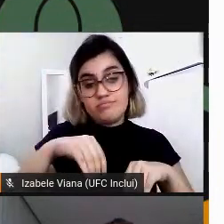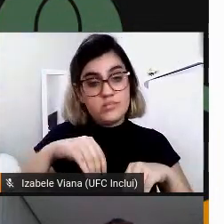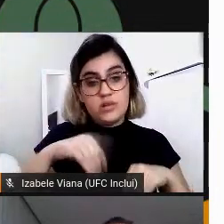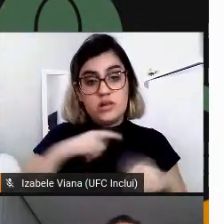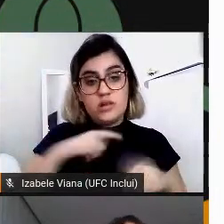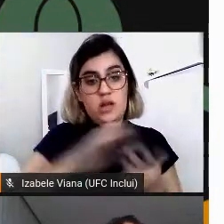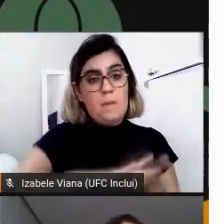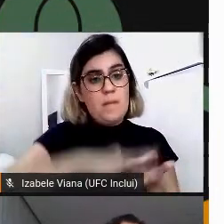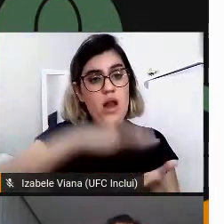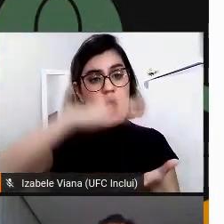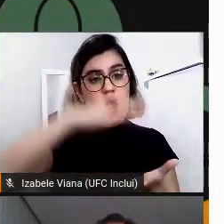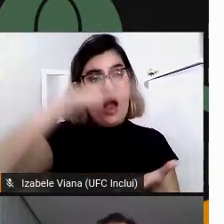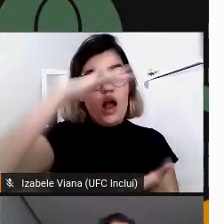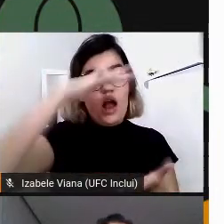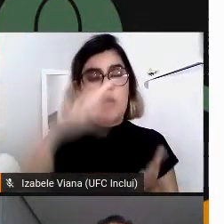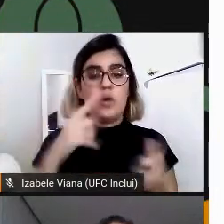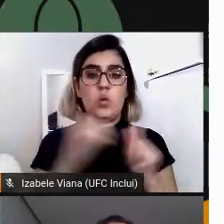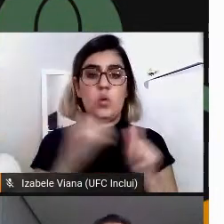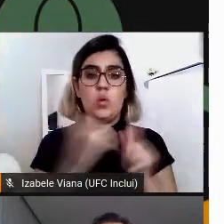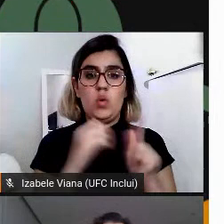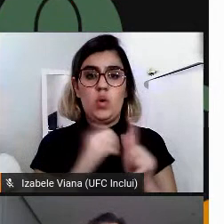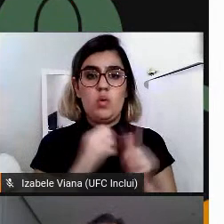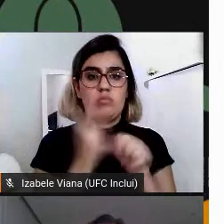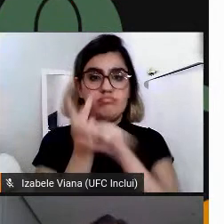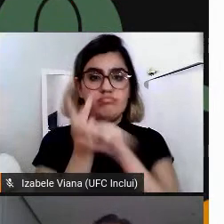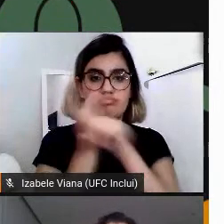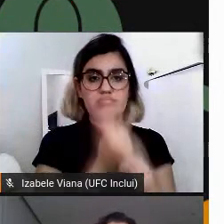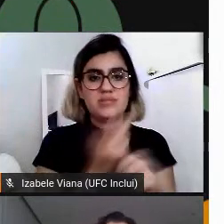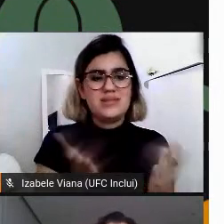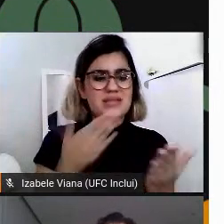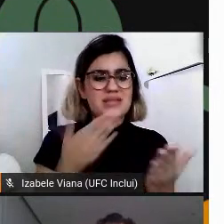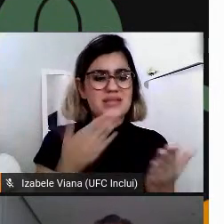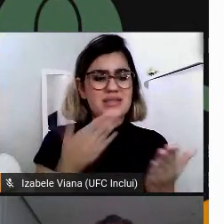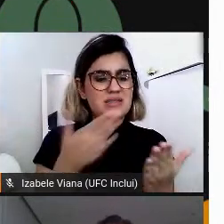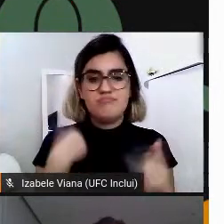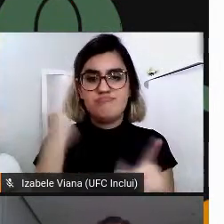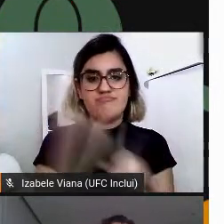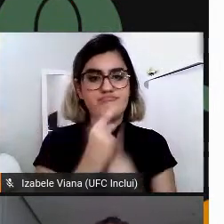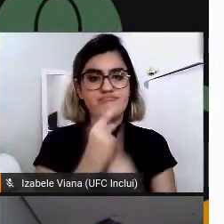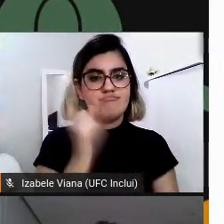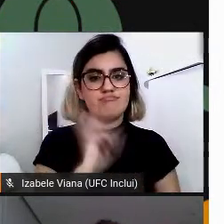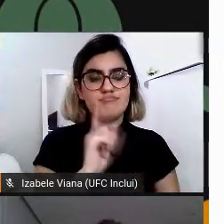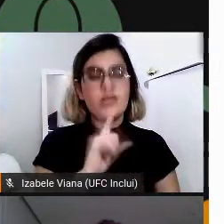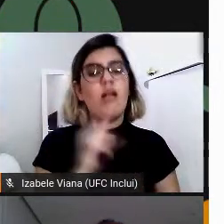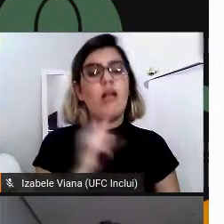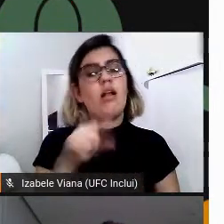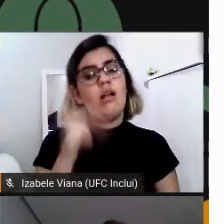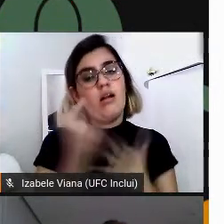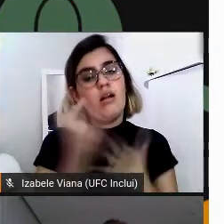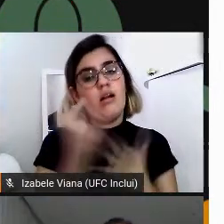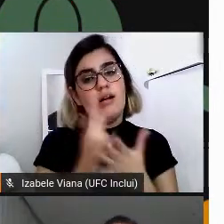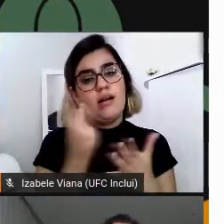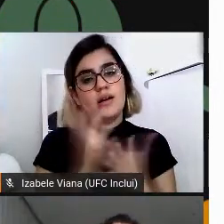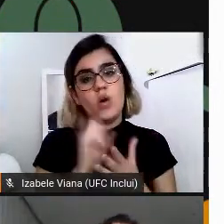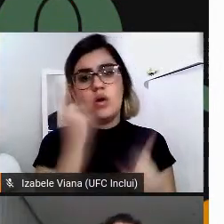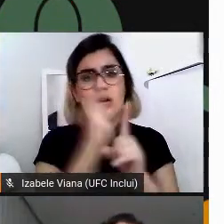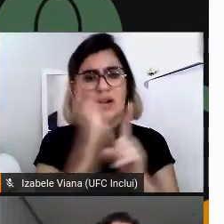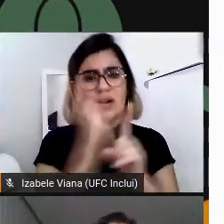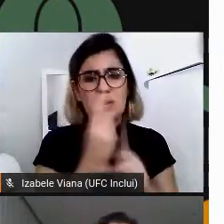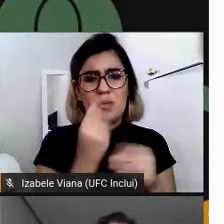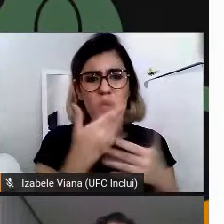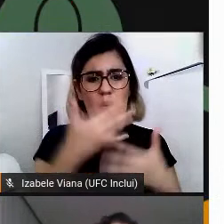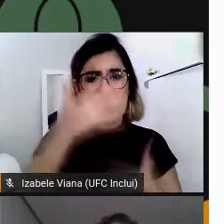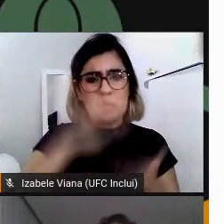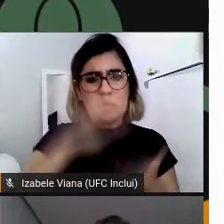e a gente já está lá na terceira página e não conseguiu encontrar. Tem alguma coisa errada, né? Então, encontrou muita coisa e não vai se dar